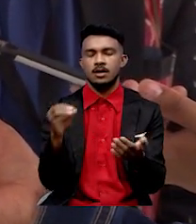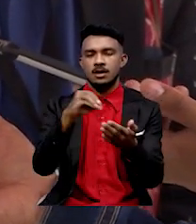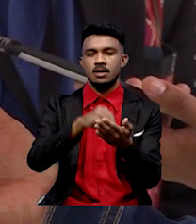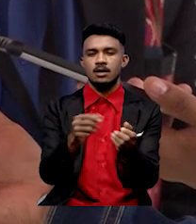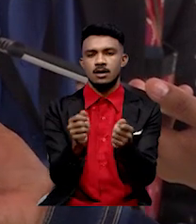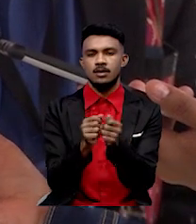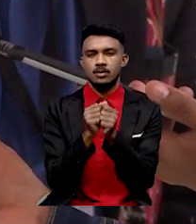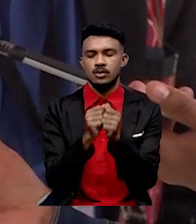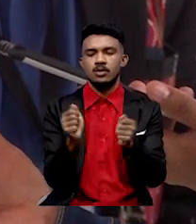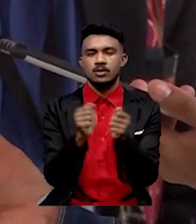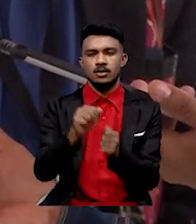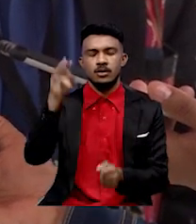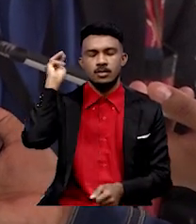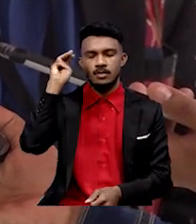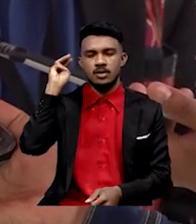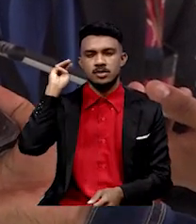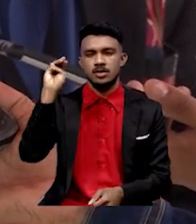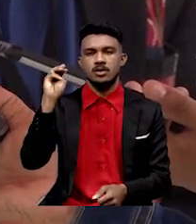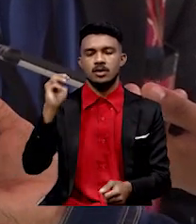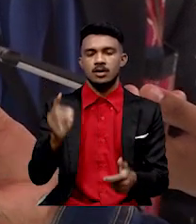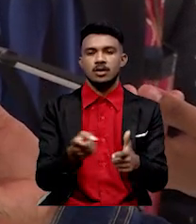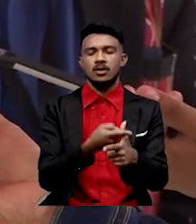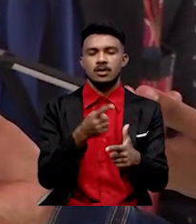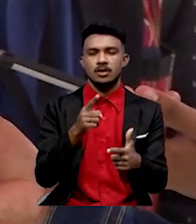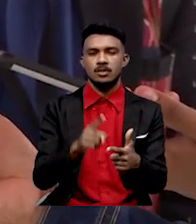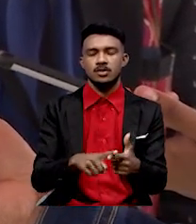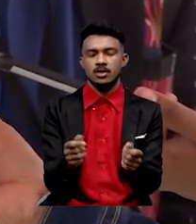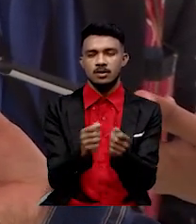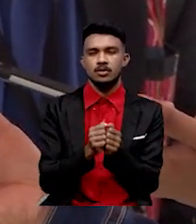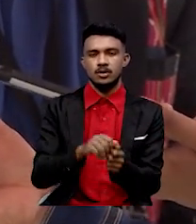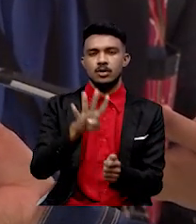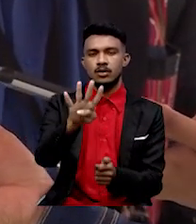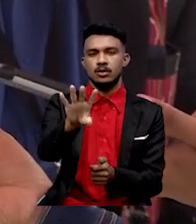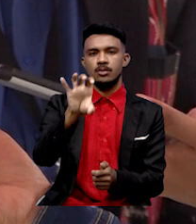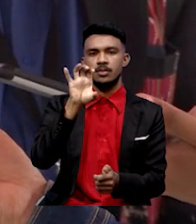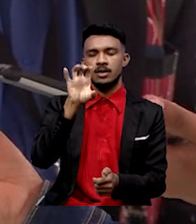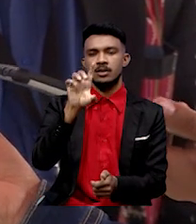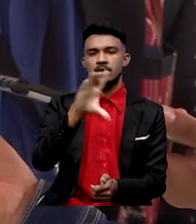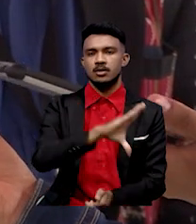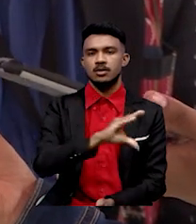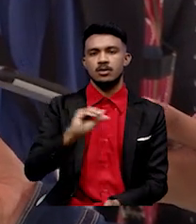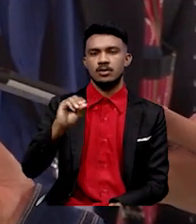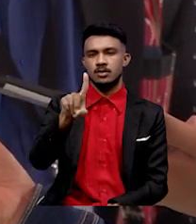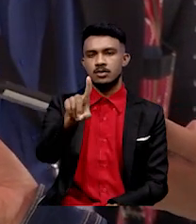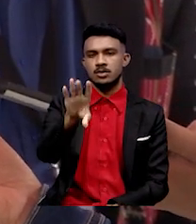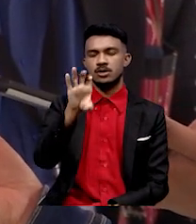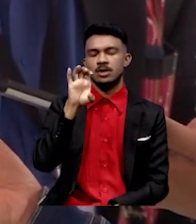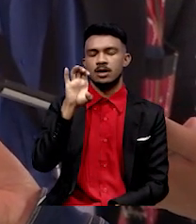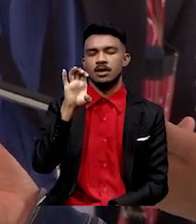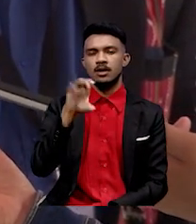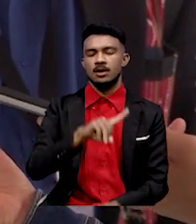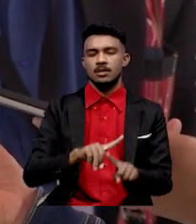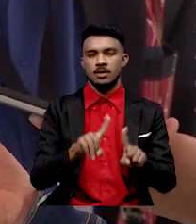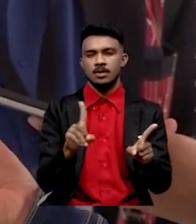Excelência Ministro antes de anúncio né, 4.100. É? Mas hoje o resultado anúncio formal